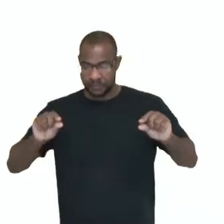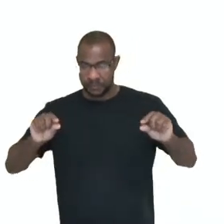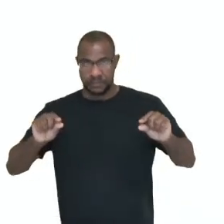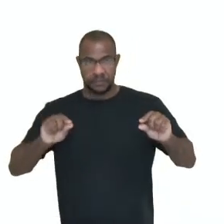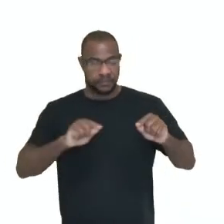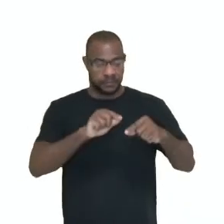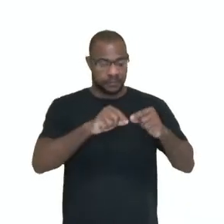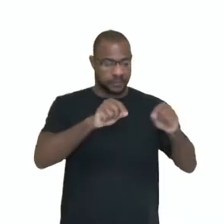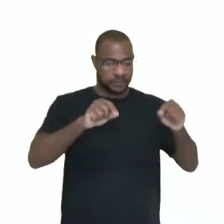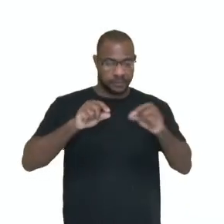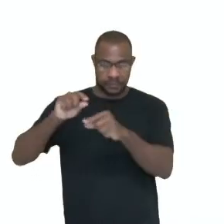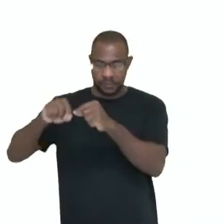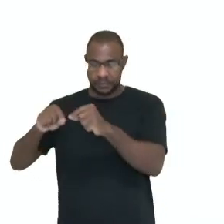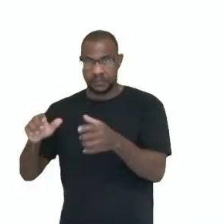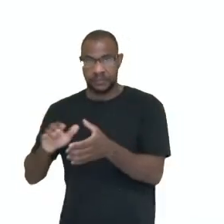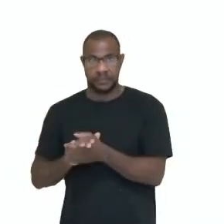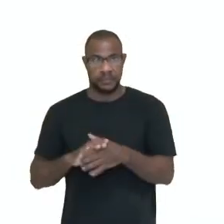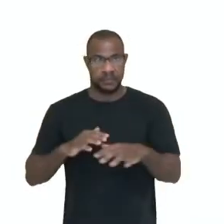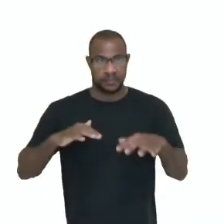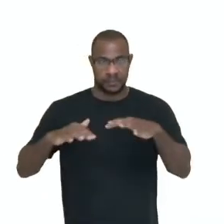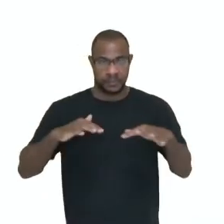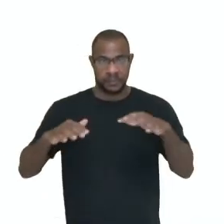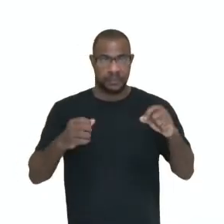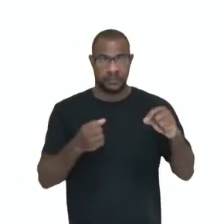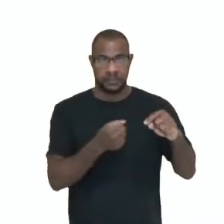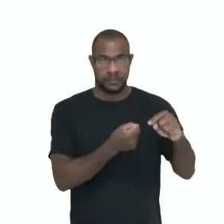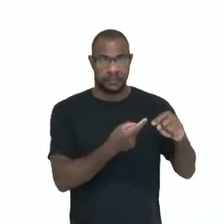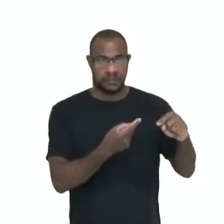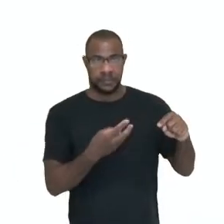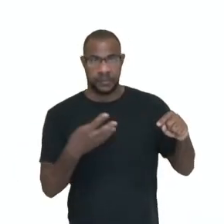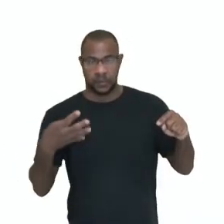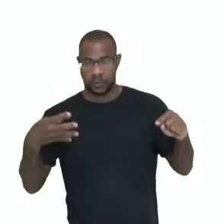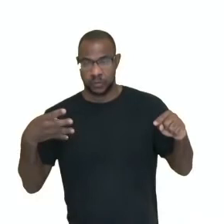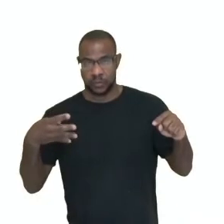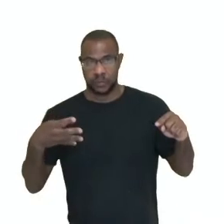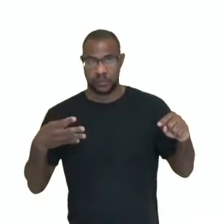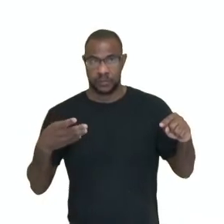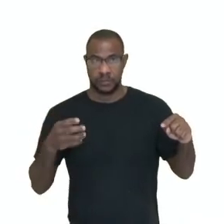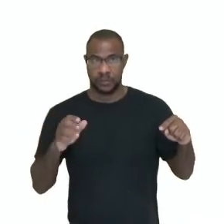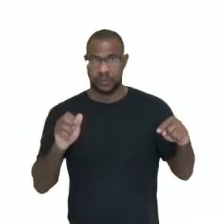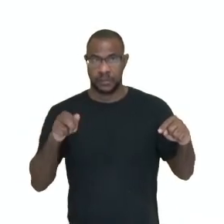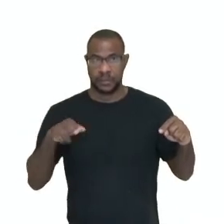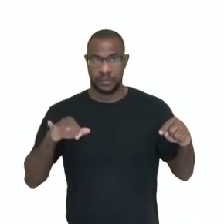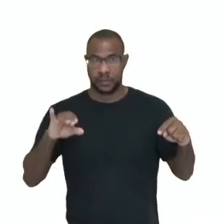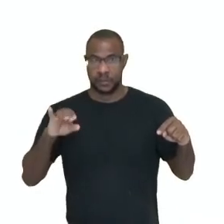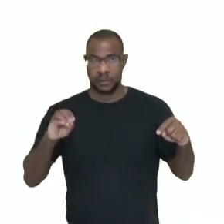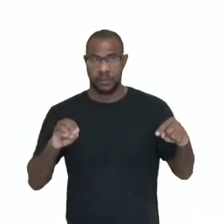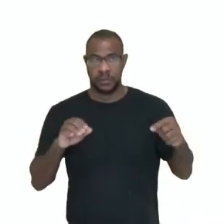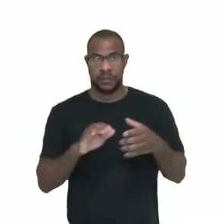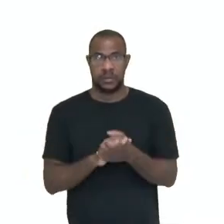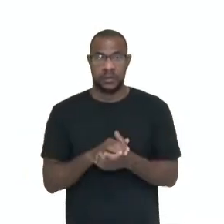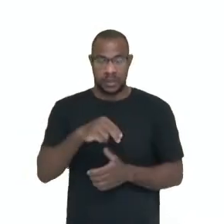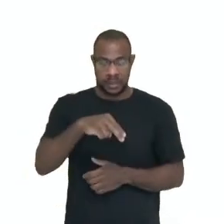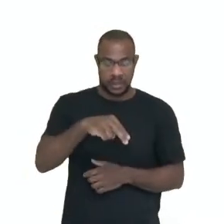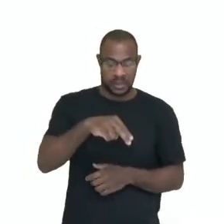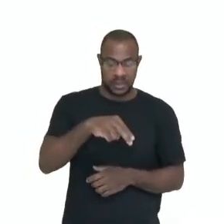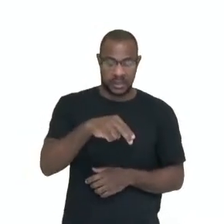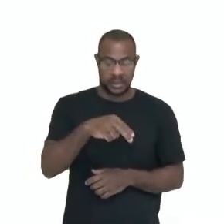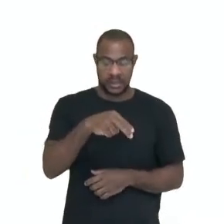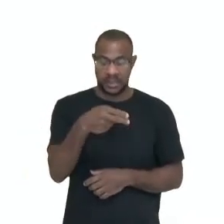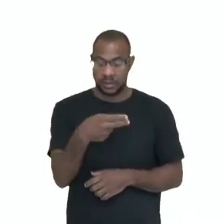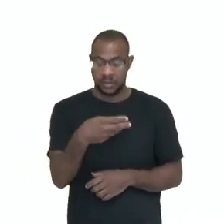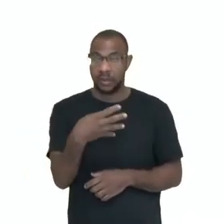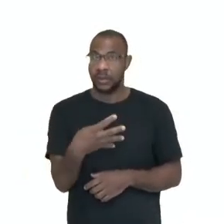pelas extremidades vibra no quarto harmônico, como ilustrado na figura a seguir. N igual a 4. Ele não